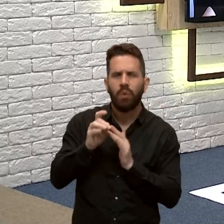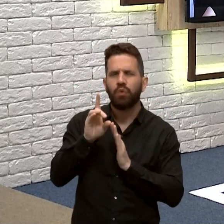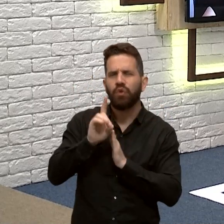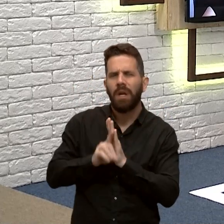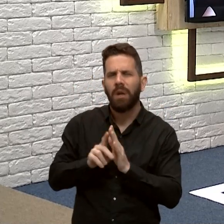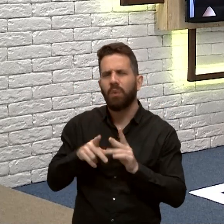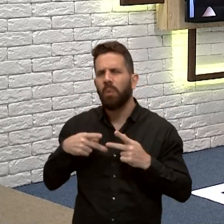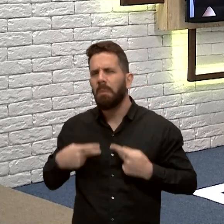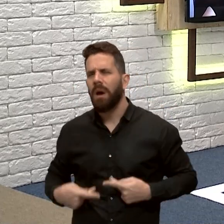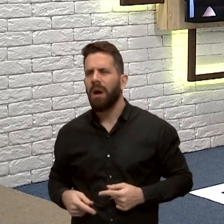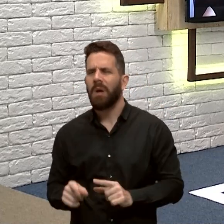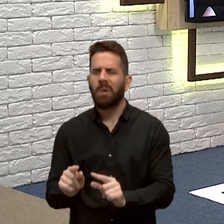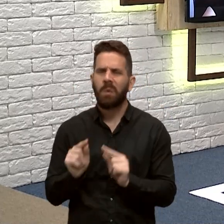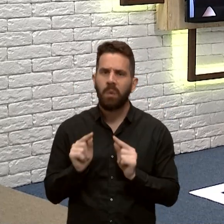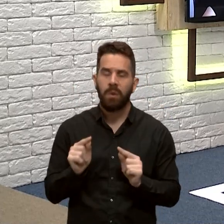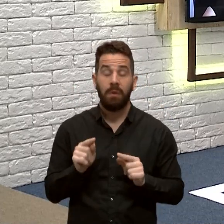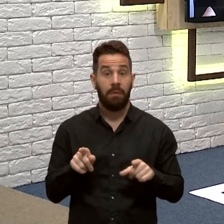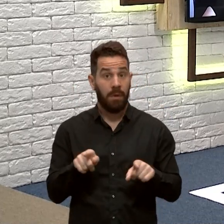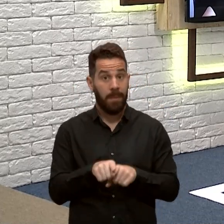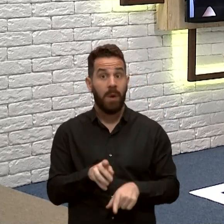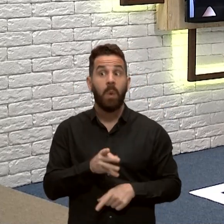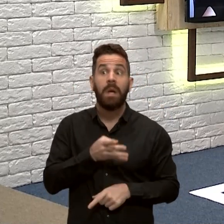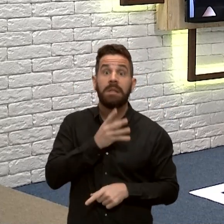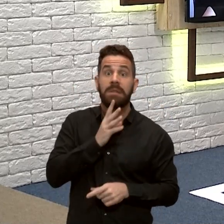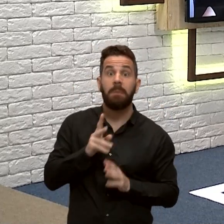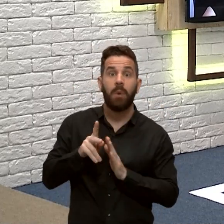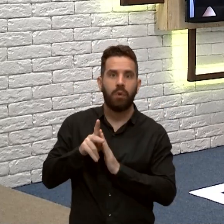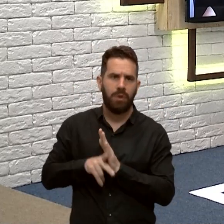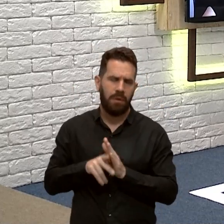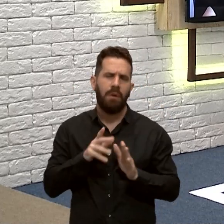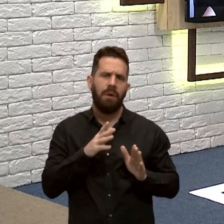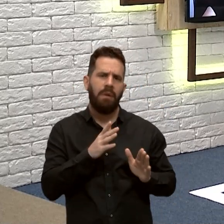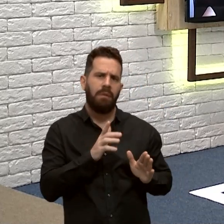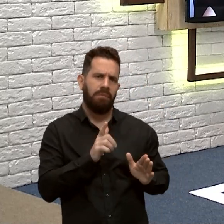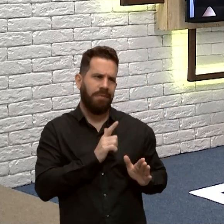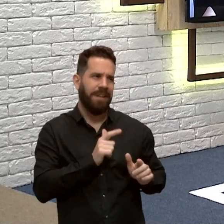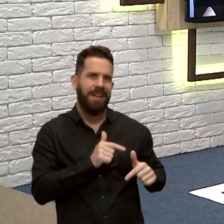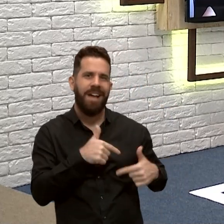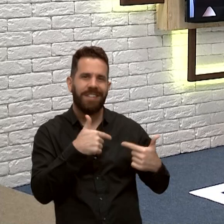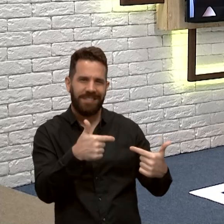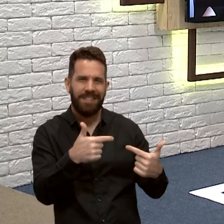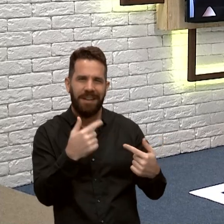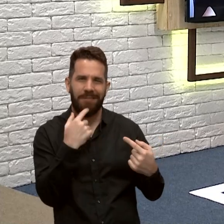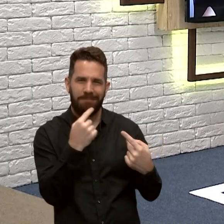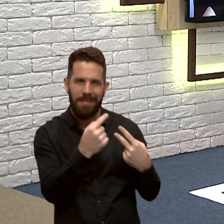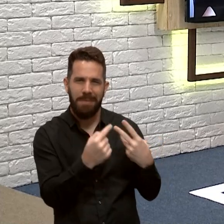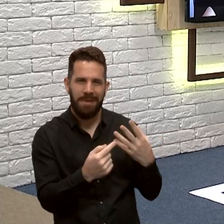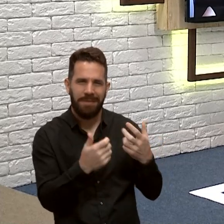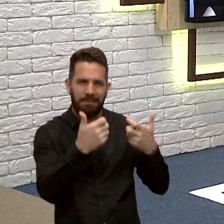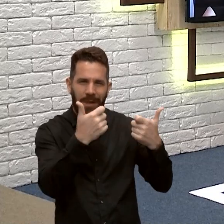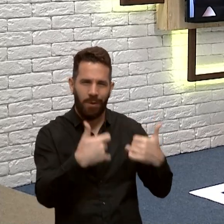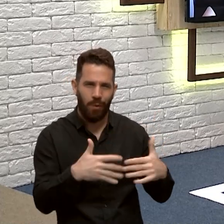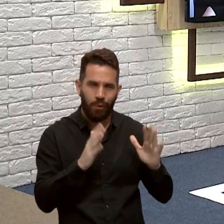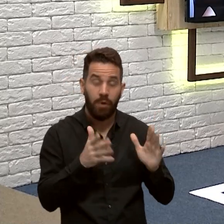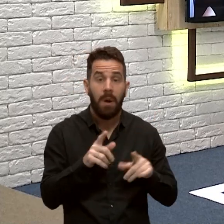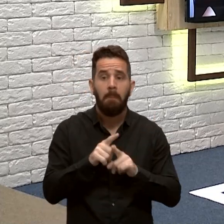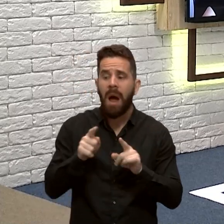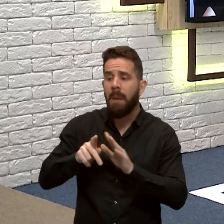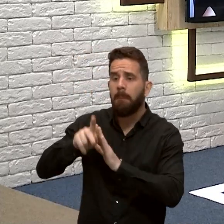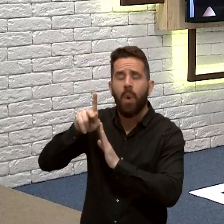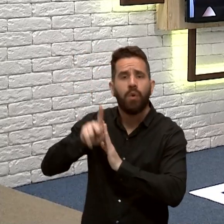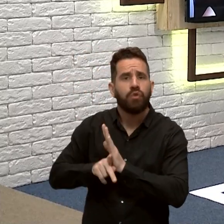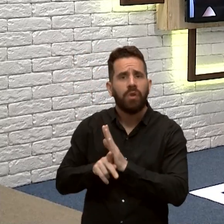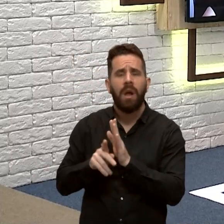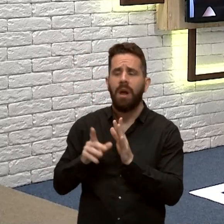E se quiser conhecer o projeto, mesmo fora das ações que estão ocorrendo agora em dezembro, como fazer, como ter acesso a